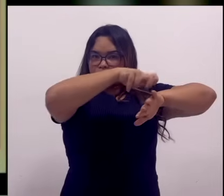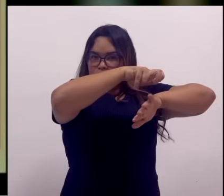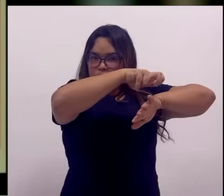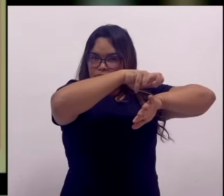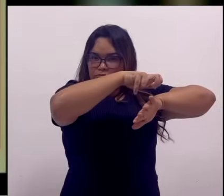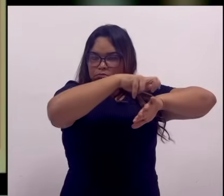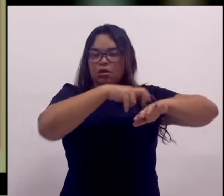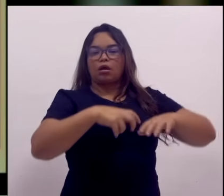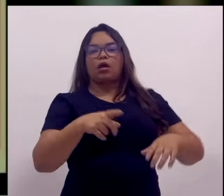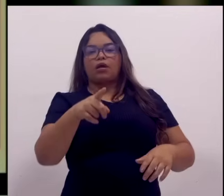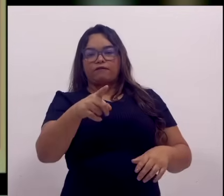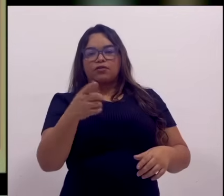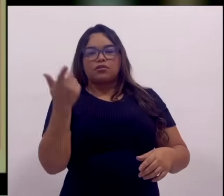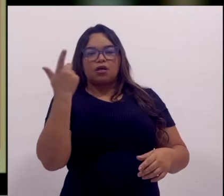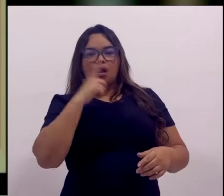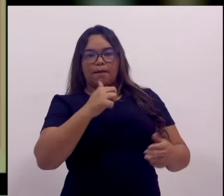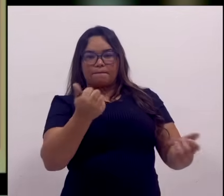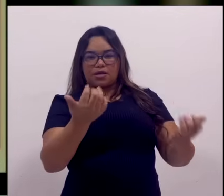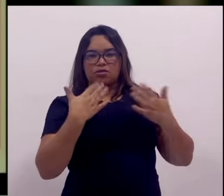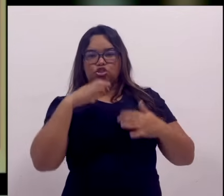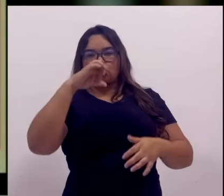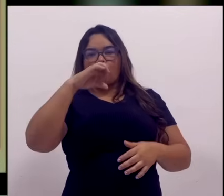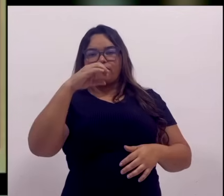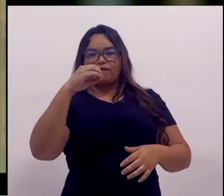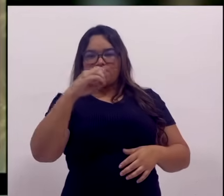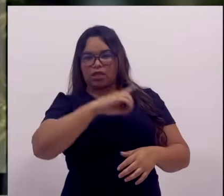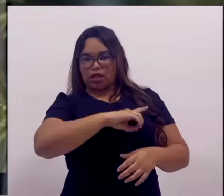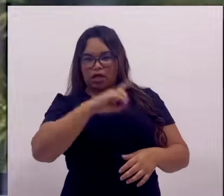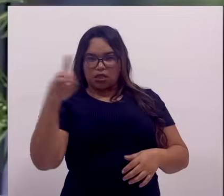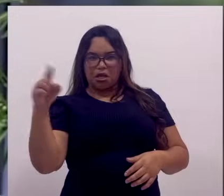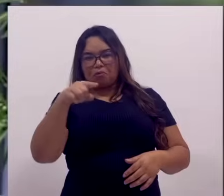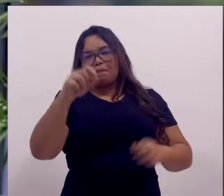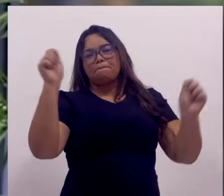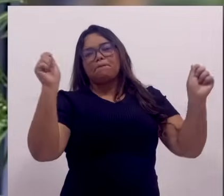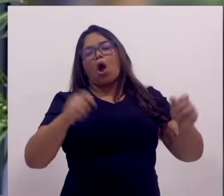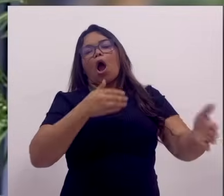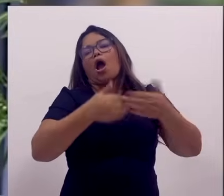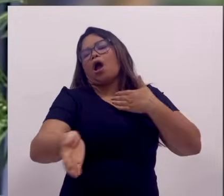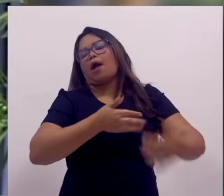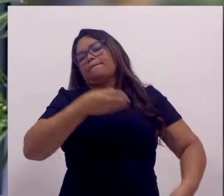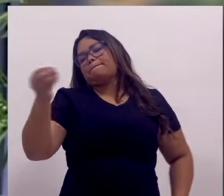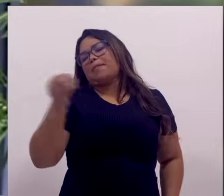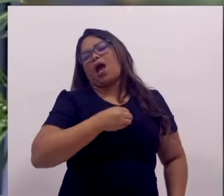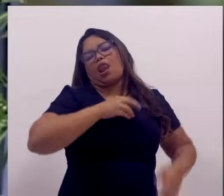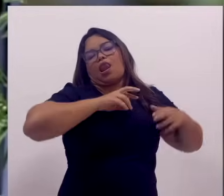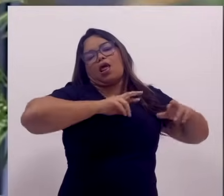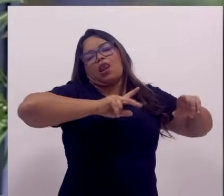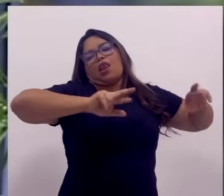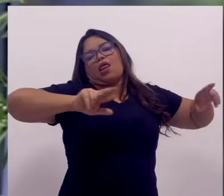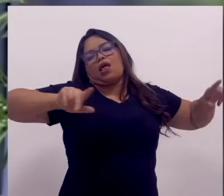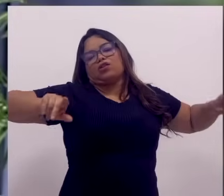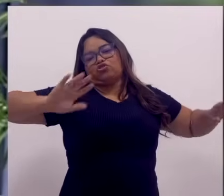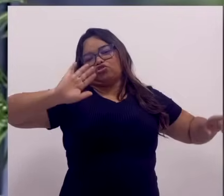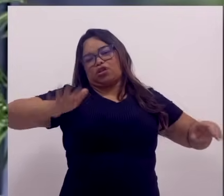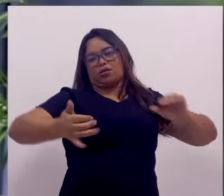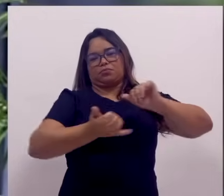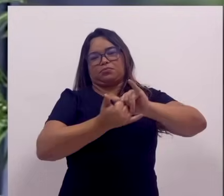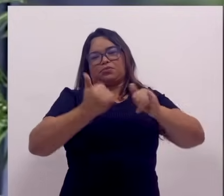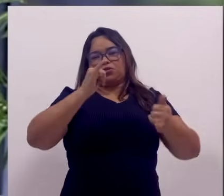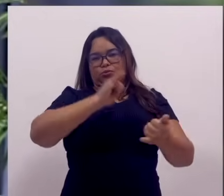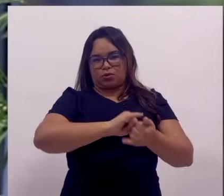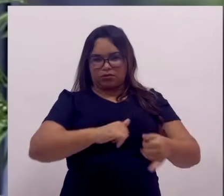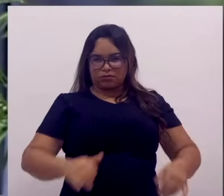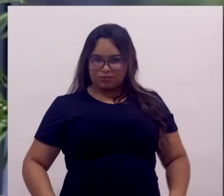absolvição. Ainda hoje você recebe. E isso significa que por 90 dias você pode fazer o que quiser e estará